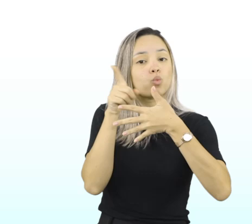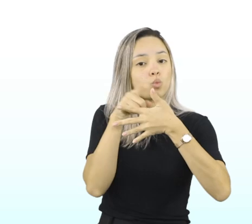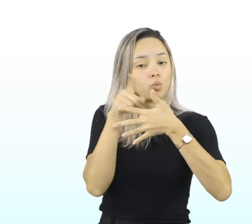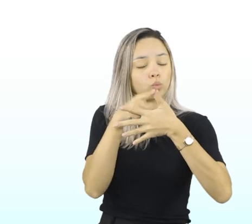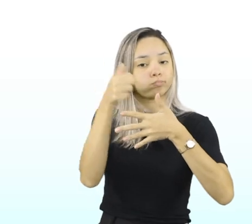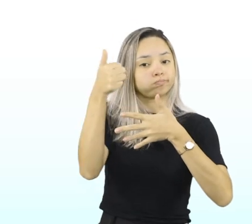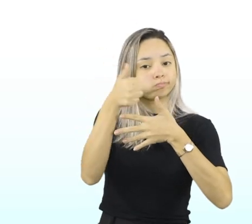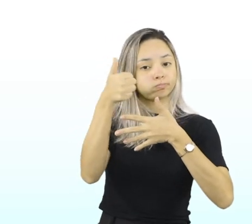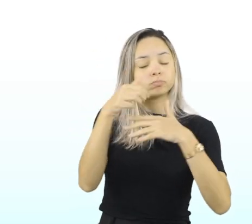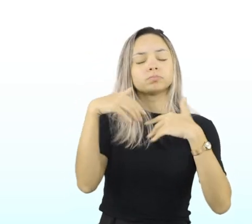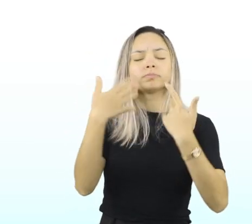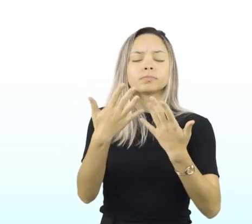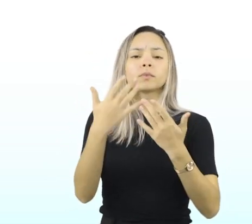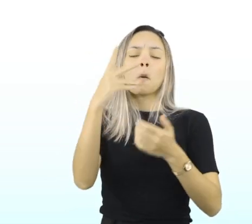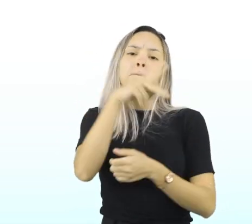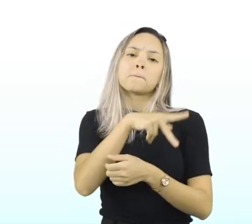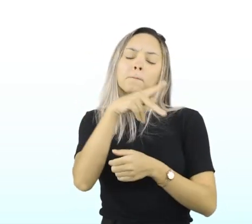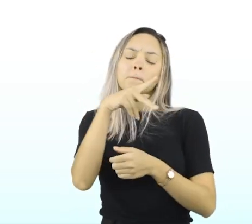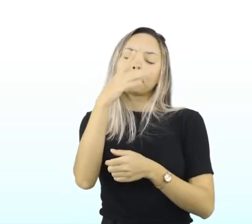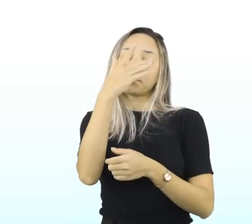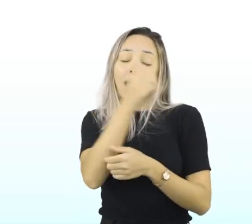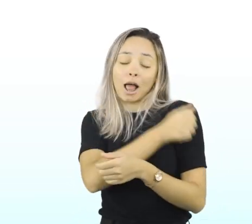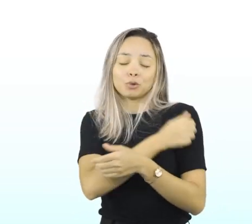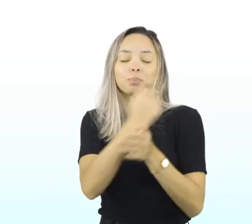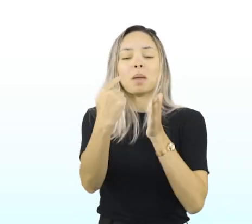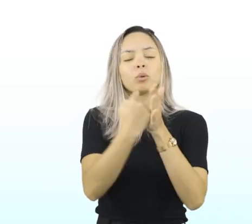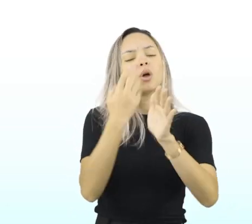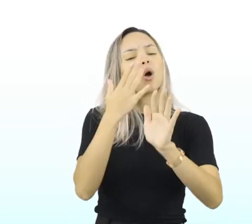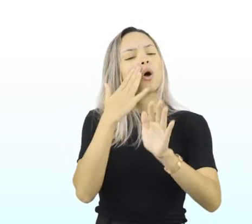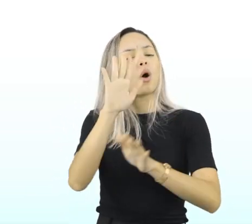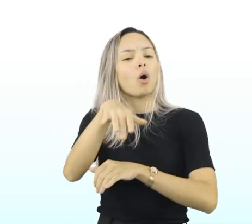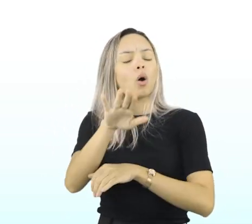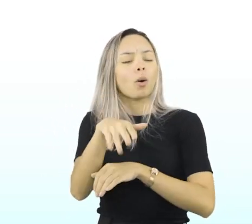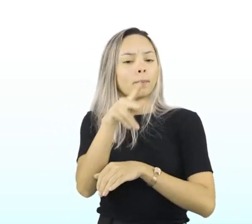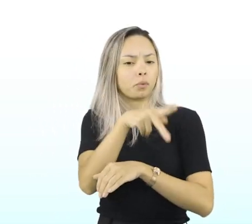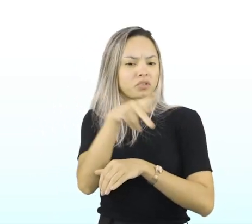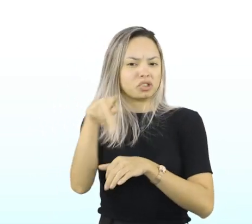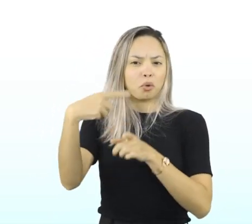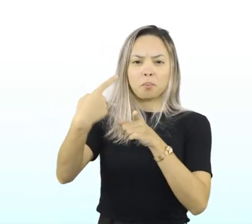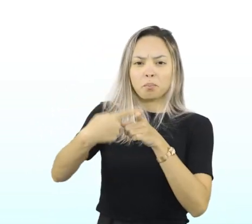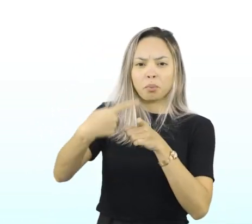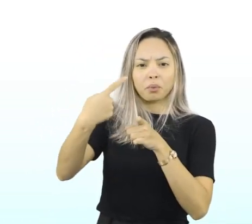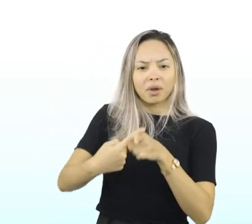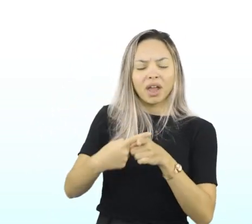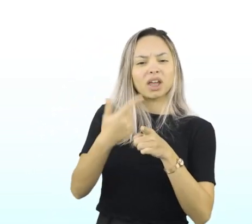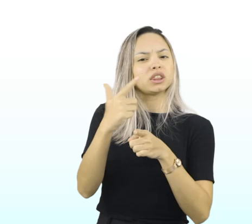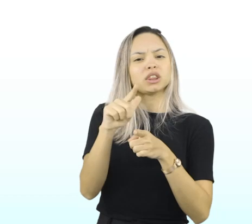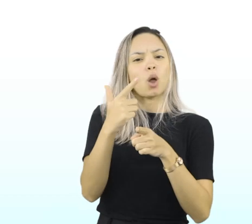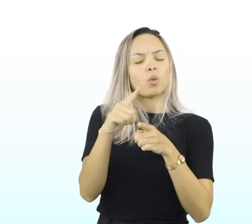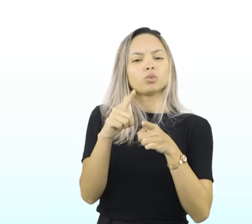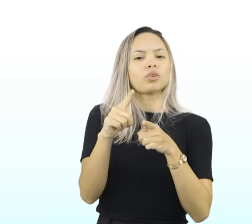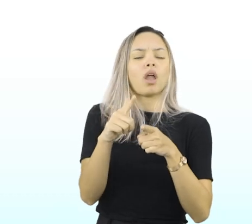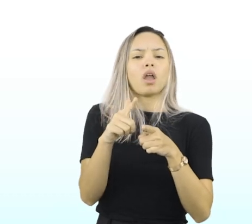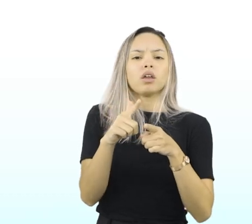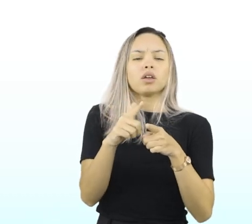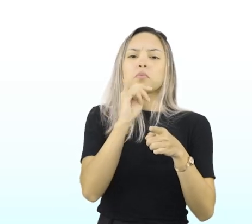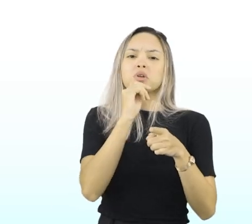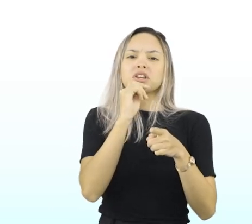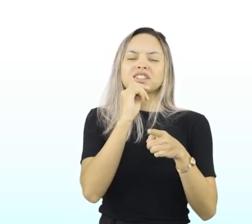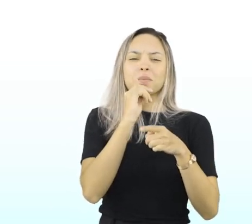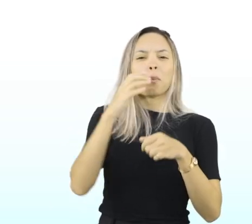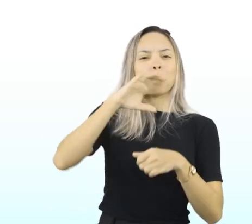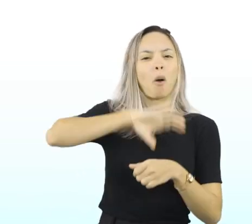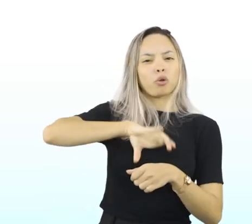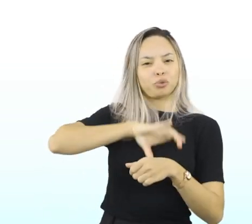1. Muitas vezes o aluno faz, ô professor, por que a gramática não aparece na prova objetiva do Enem? Porque ele vai cobrar